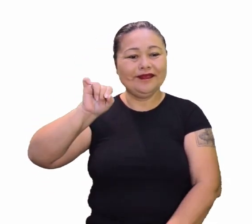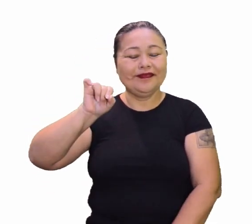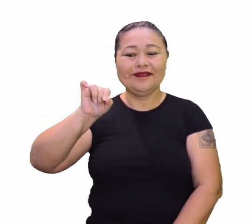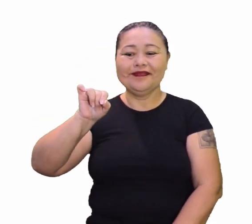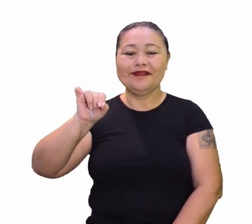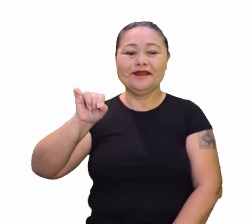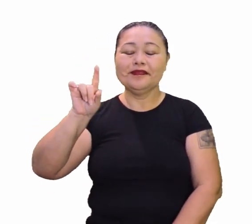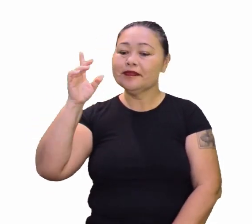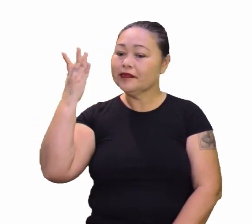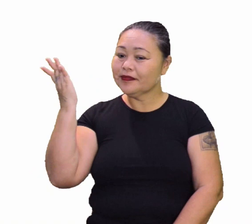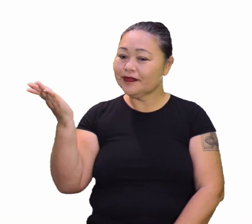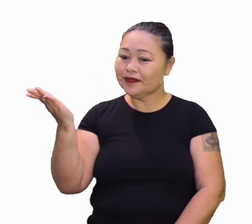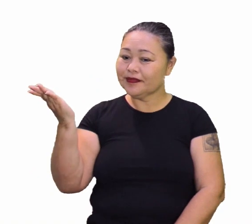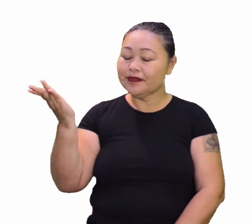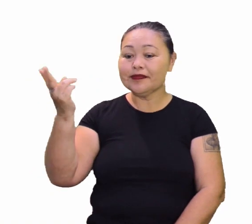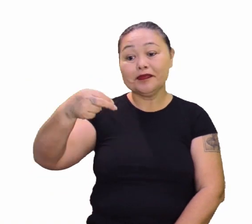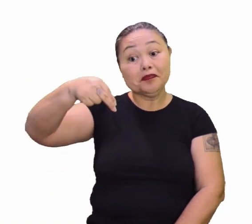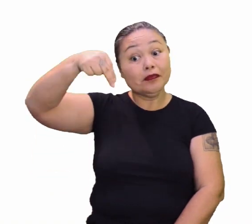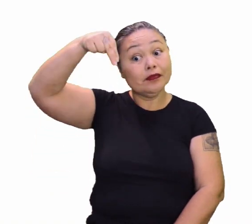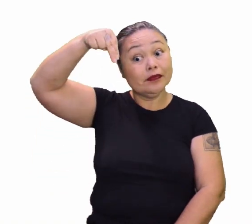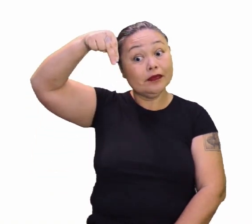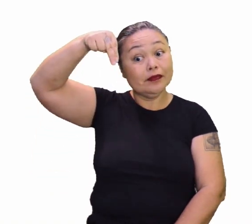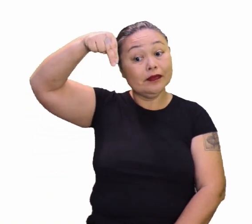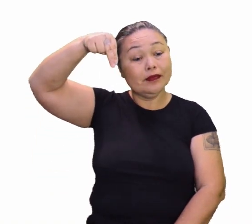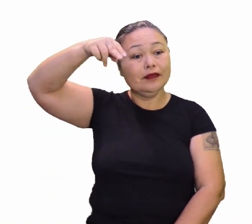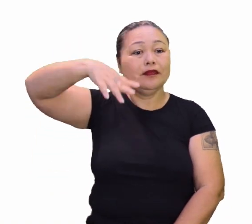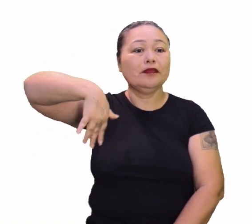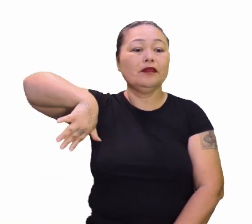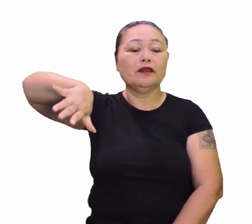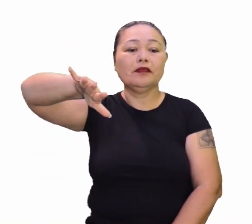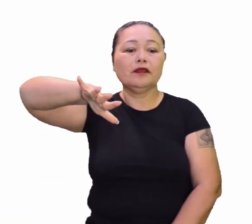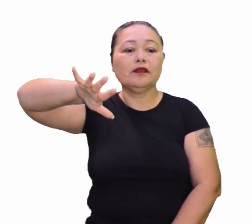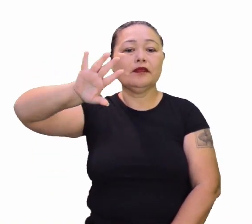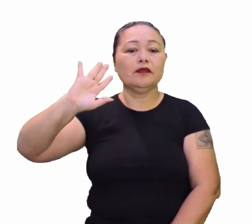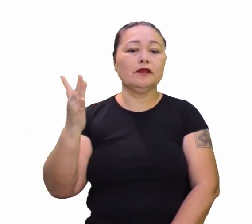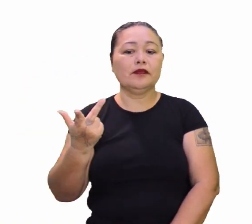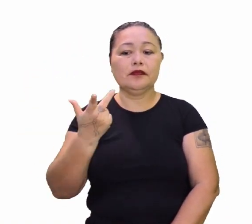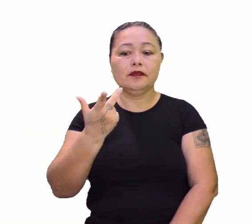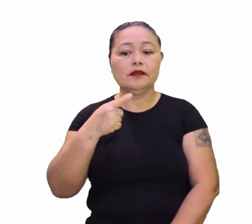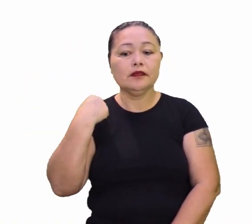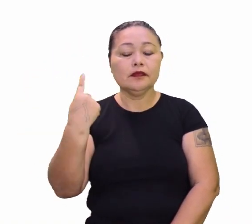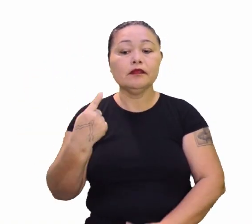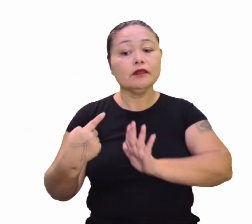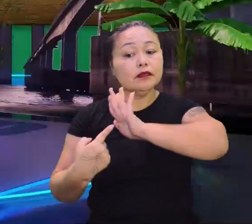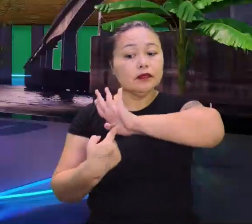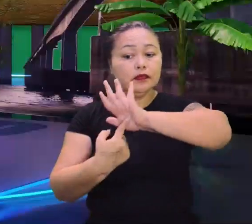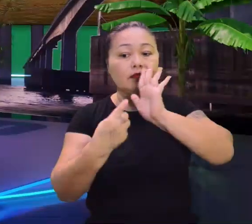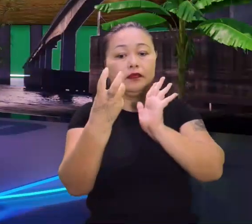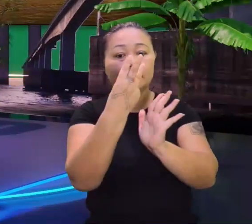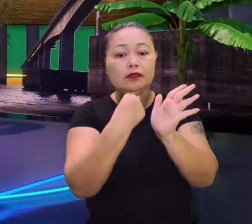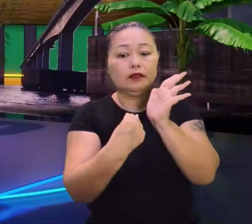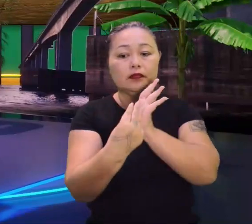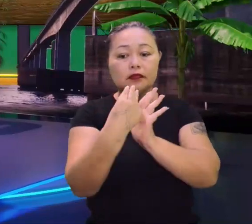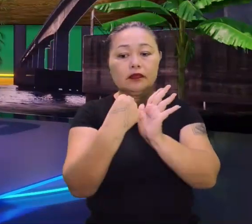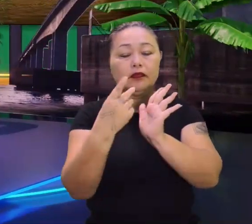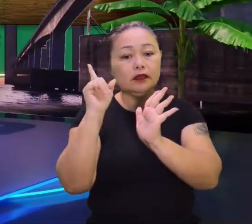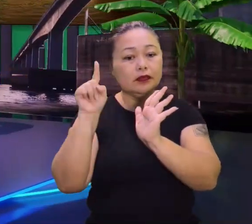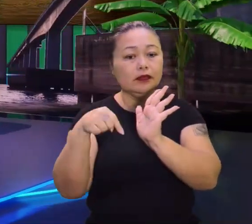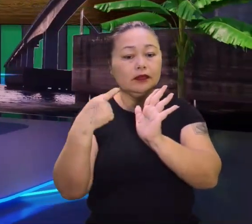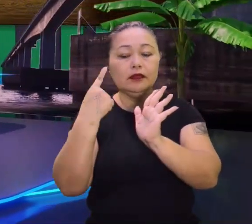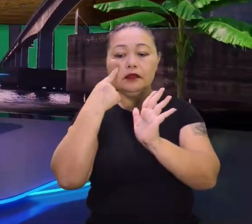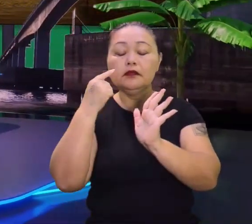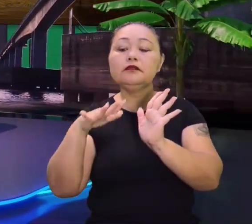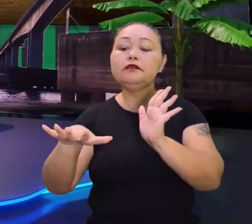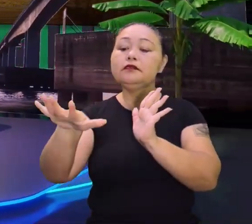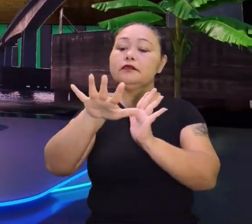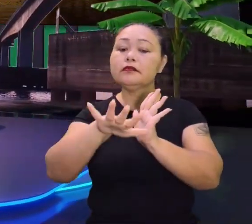Jorge. É isso aí. Norte. E, Rogério, inclusive, nós mostramos no mapa, não é isso? Mostramos.